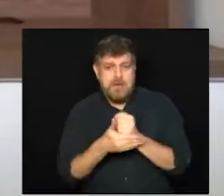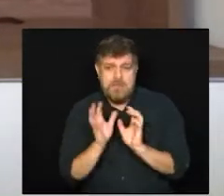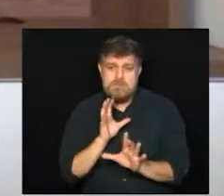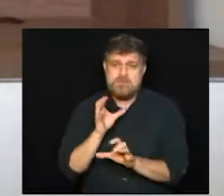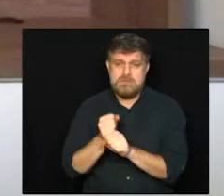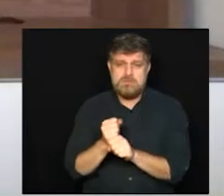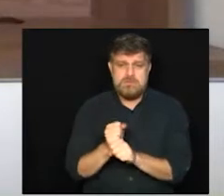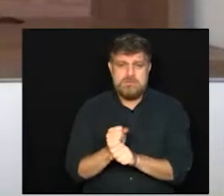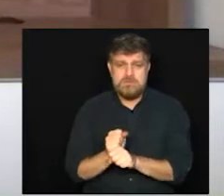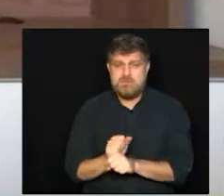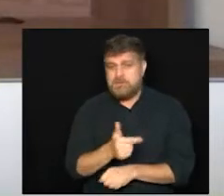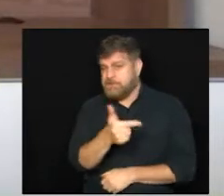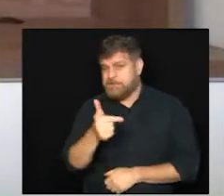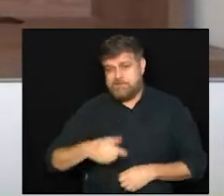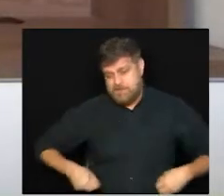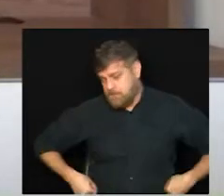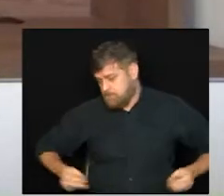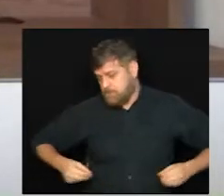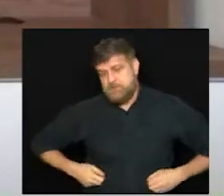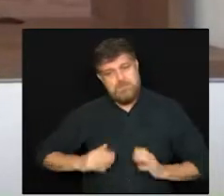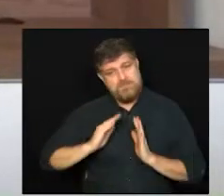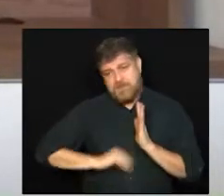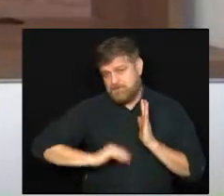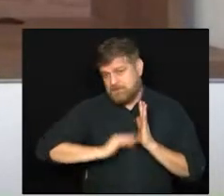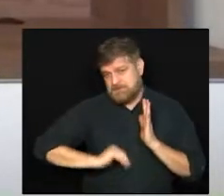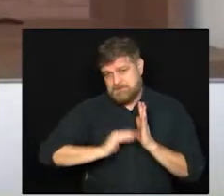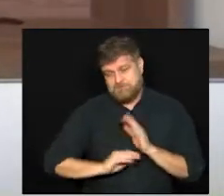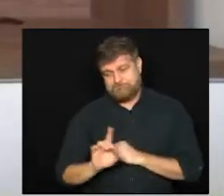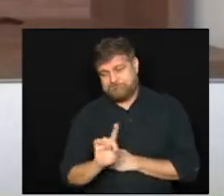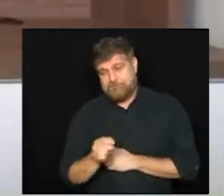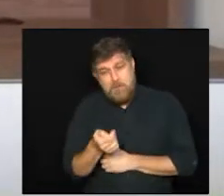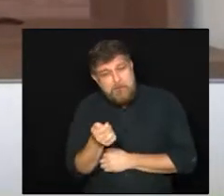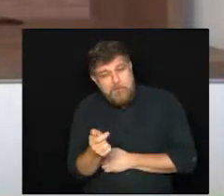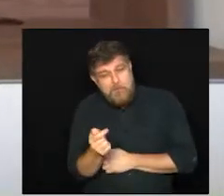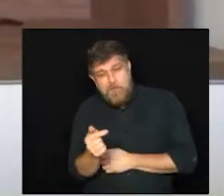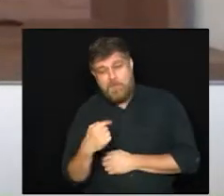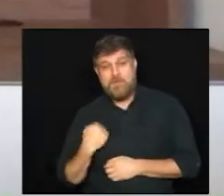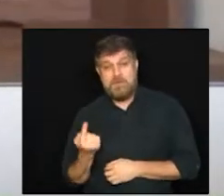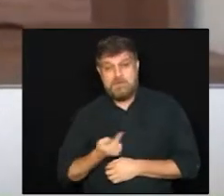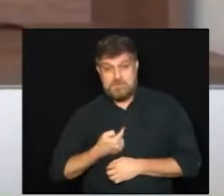basicamente, não são muitas as despesas dedutíveis do imposto de renda, né? E aí a